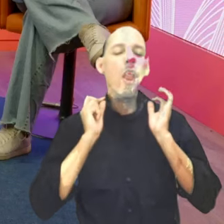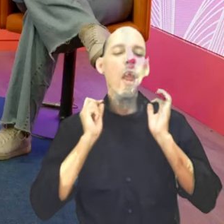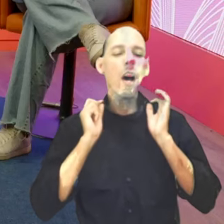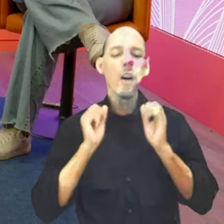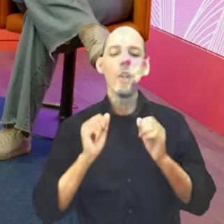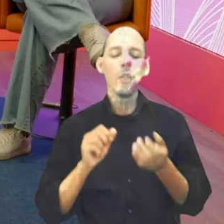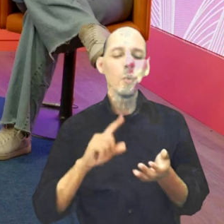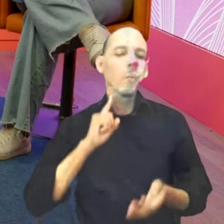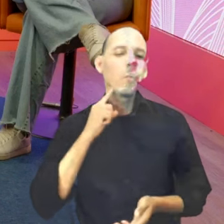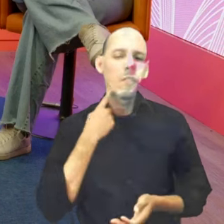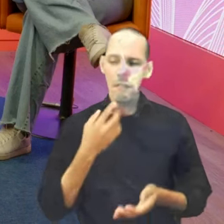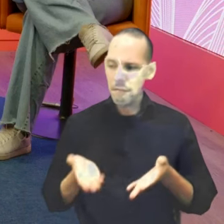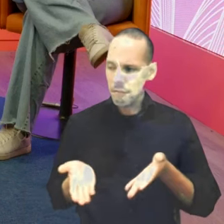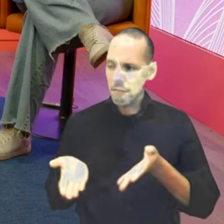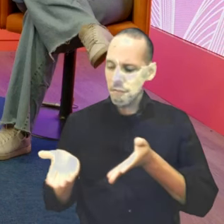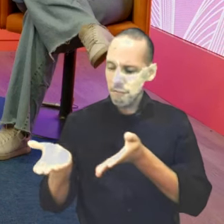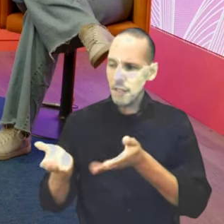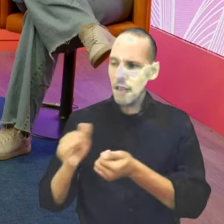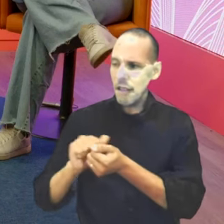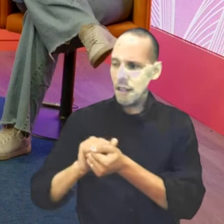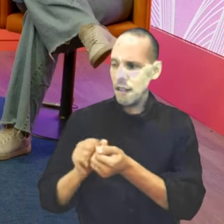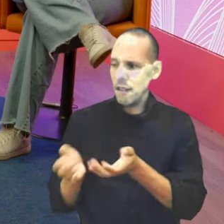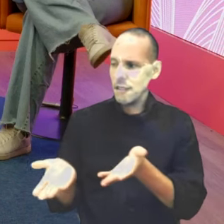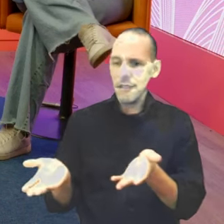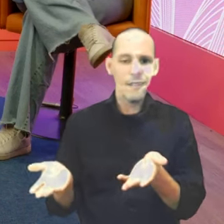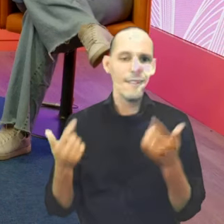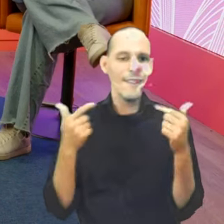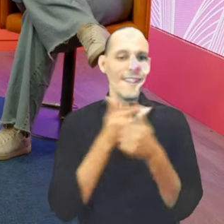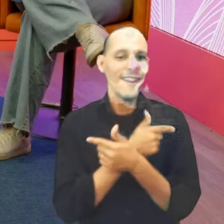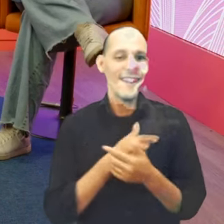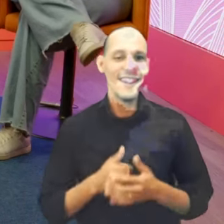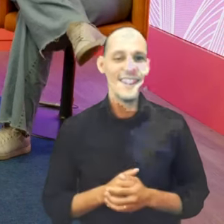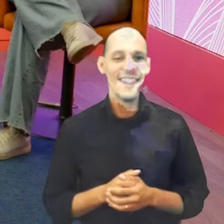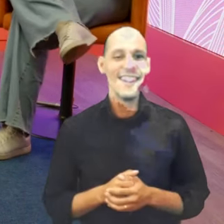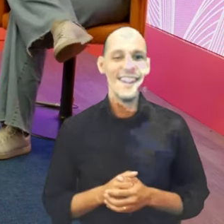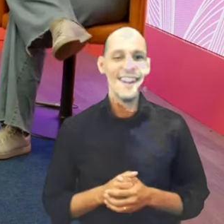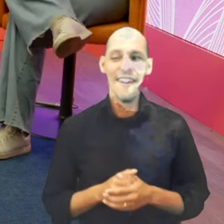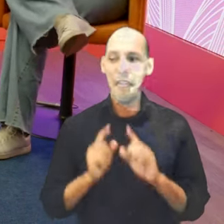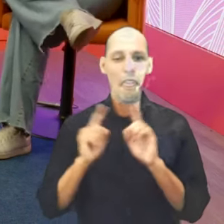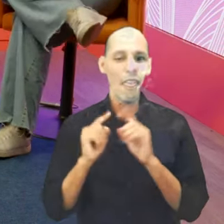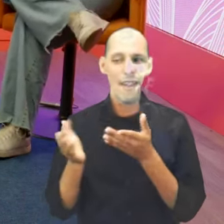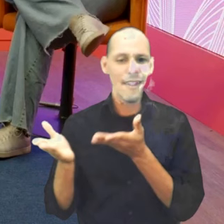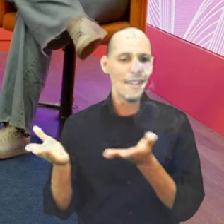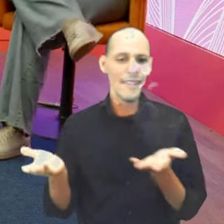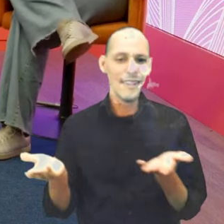mãe, ele leva para você, tá tudo bem, você pode lavar. Devolvia para ela. Fica tranquila. Ele nunca teve coragem porque, de assim, me cobrar.